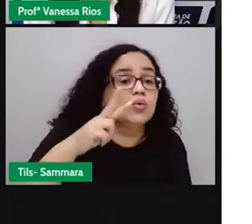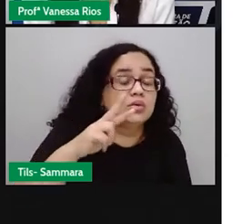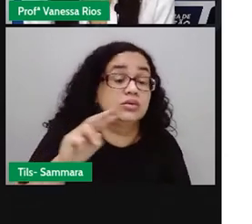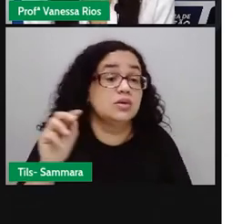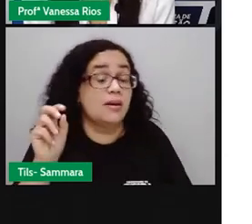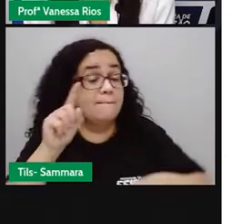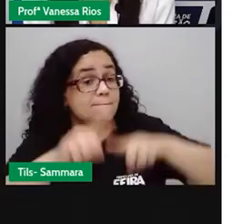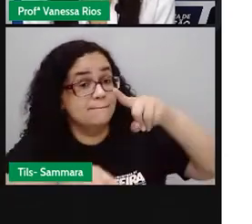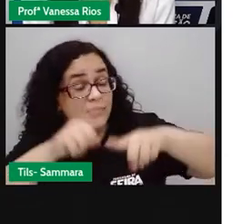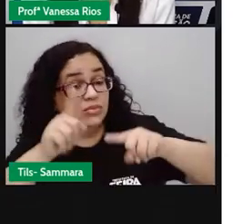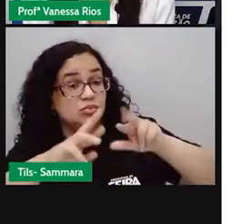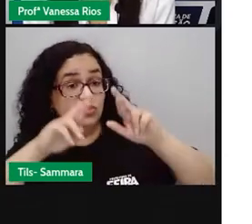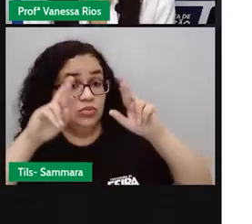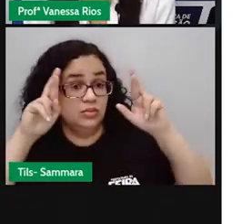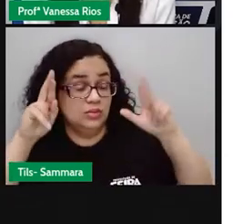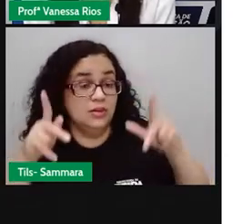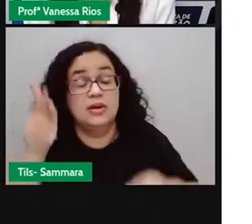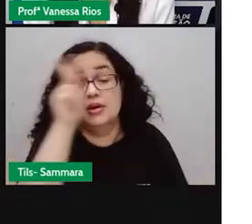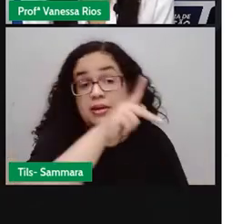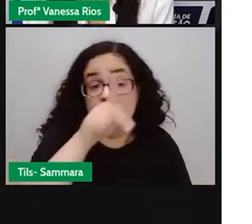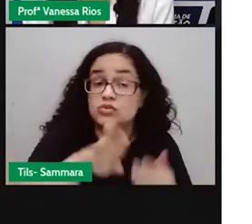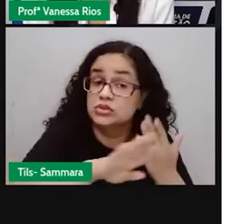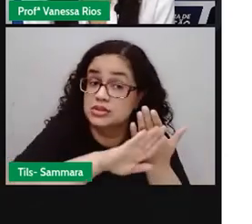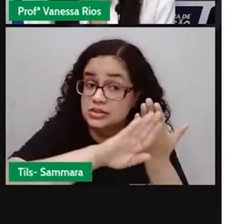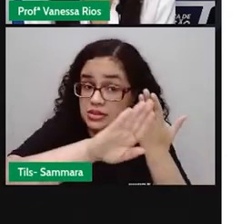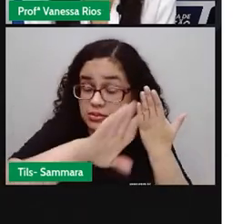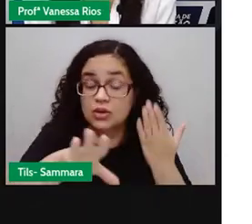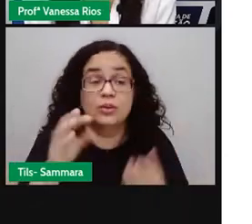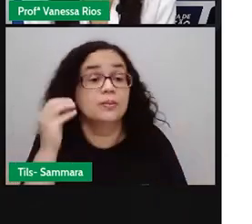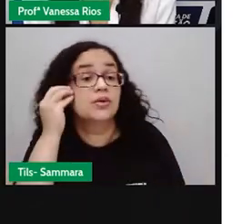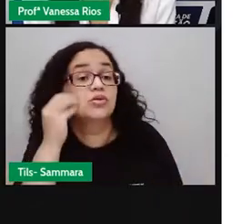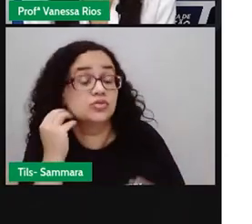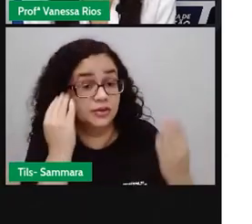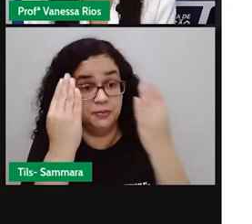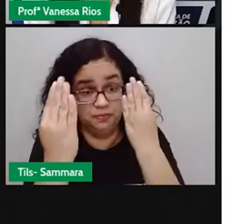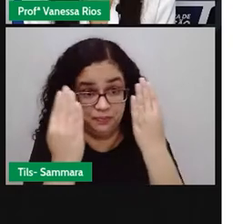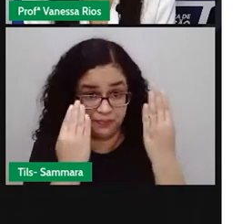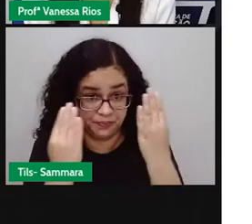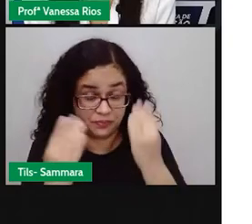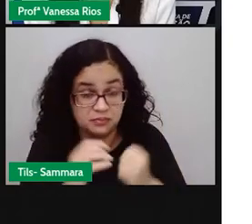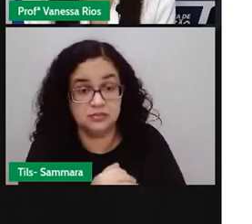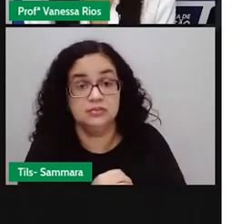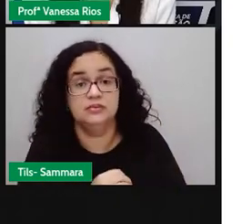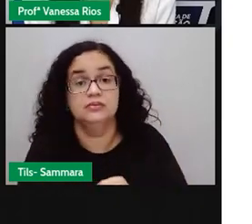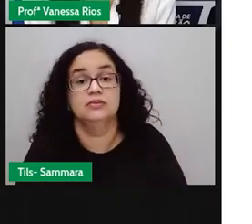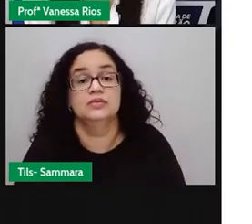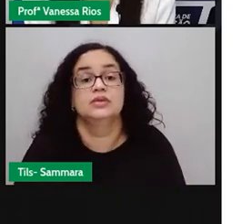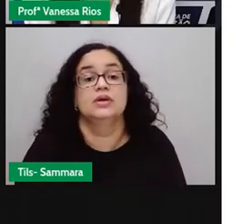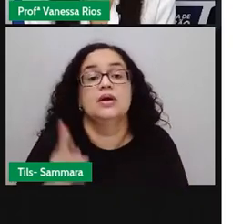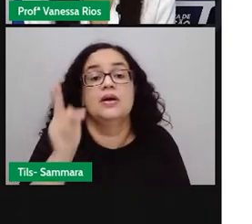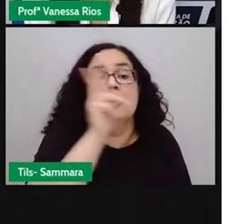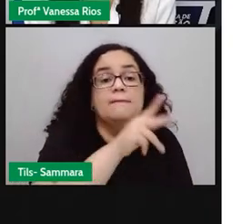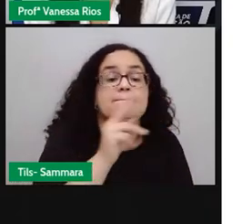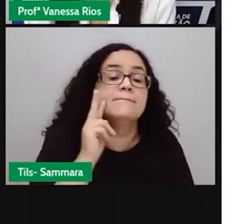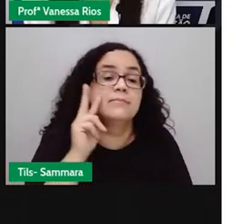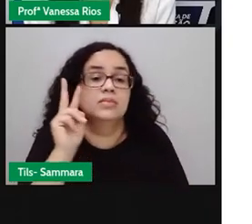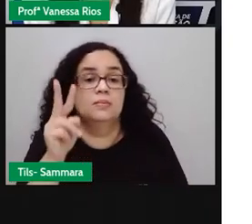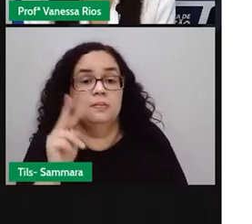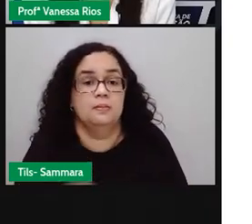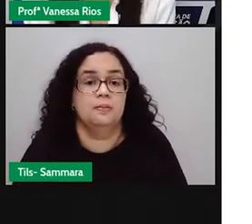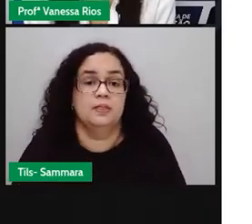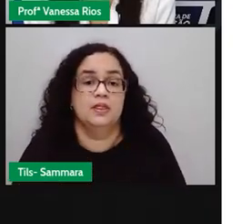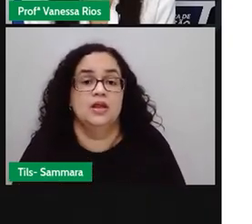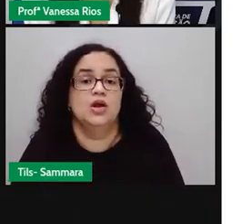materiais diferentes que a Pro separou para a gente testar. E aí, segundo a nossa lista, a Pro vai começar, ó,